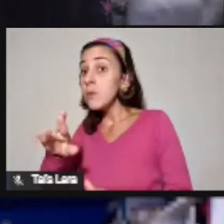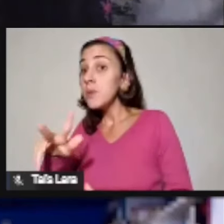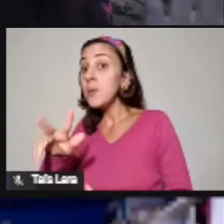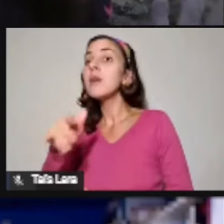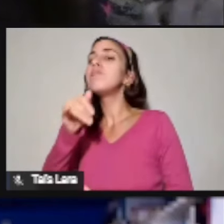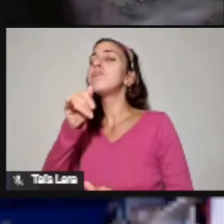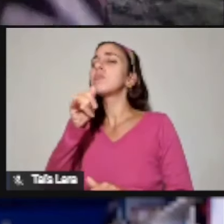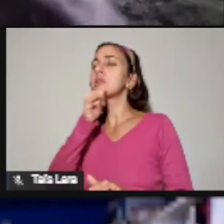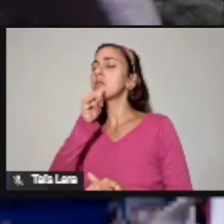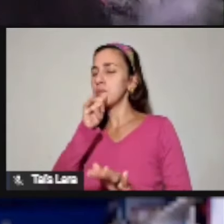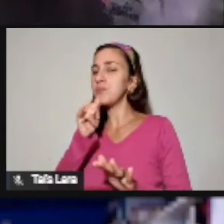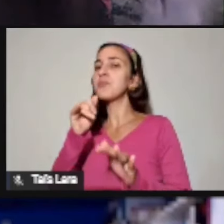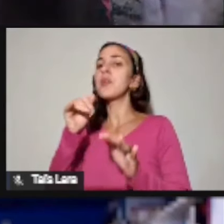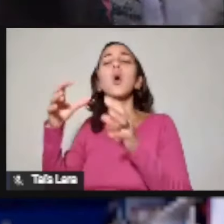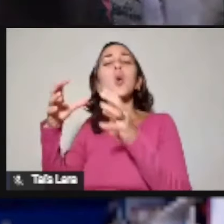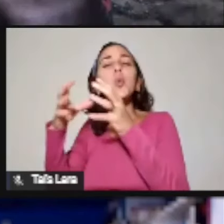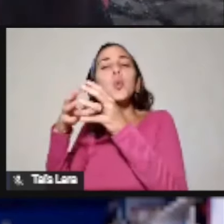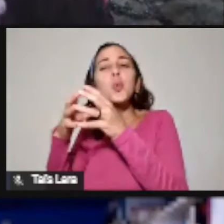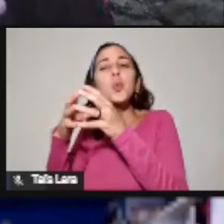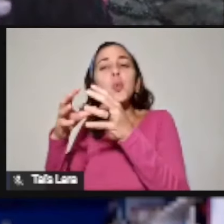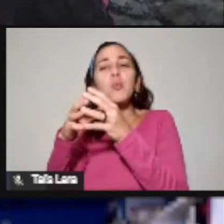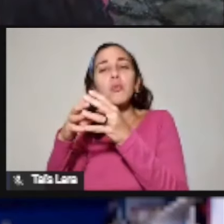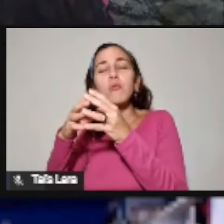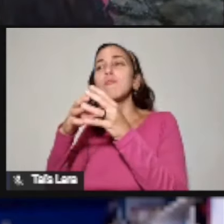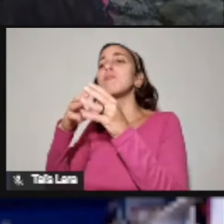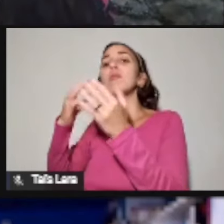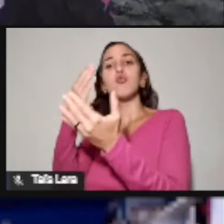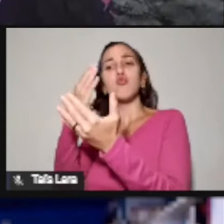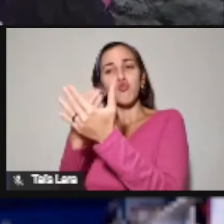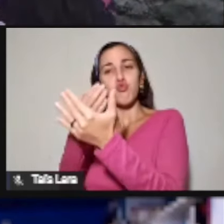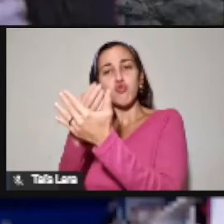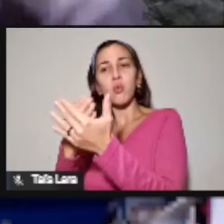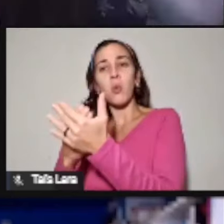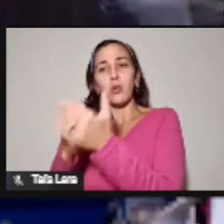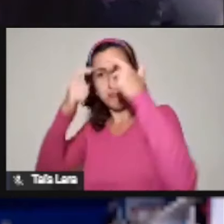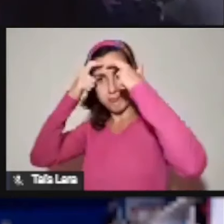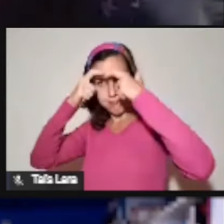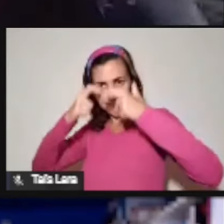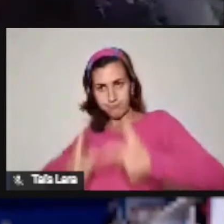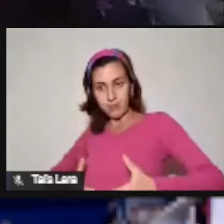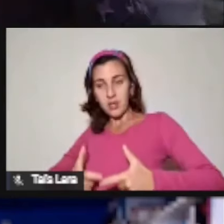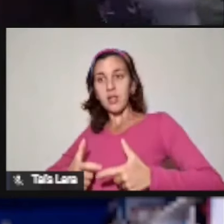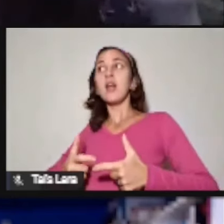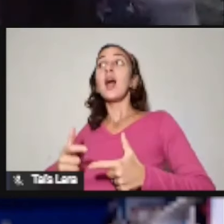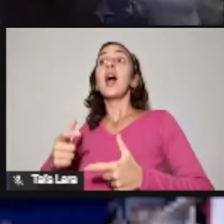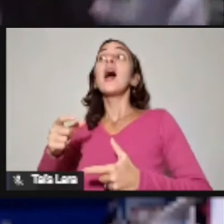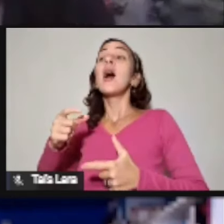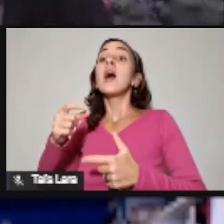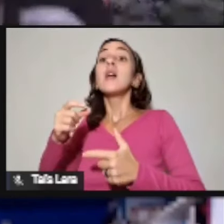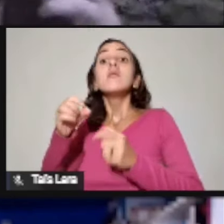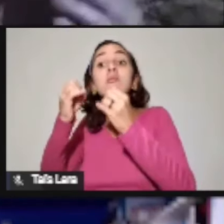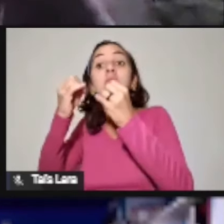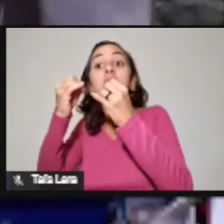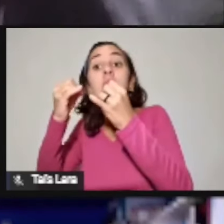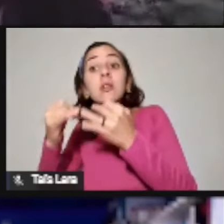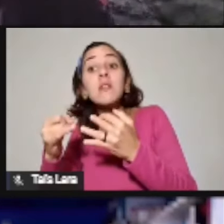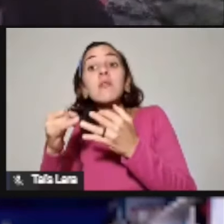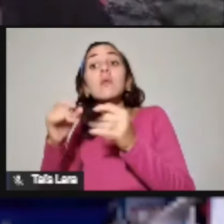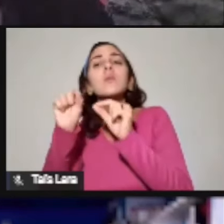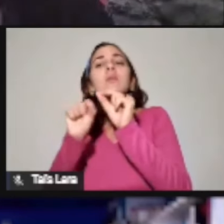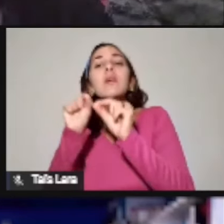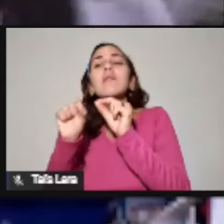e mães, né? Pelas famílias. E eles foram aprendendo. Então, quando esses